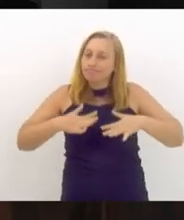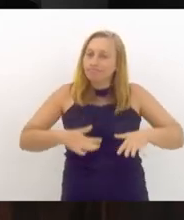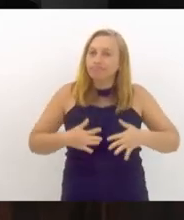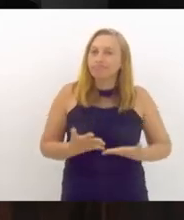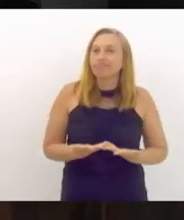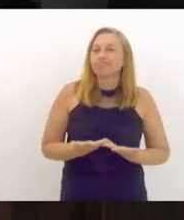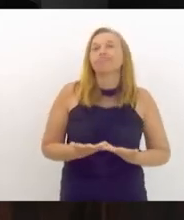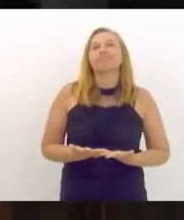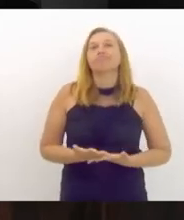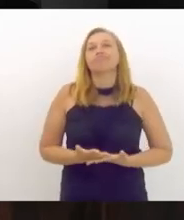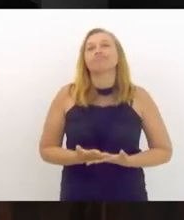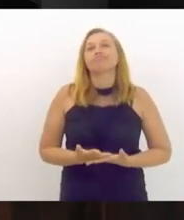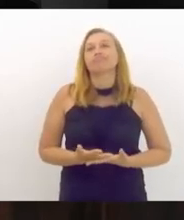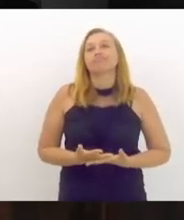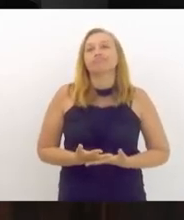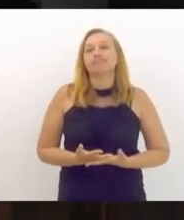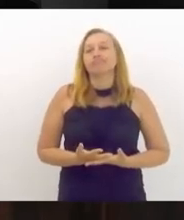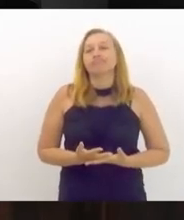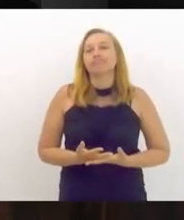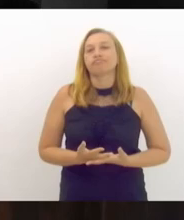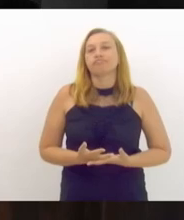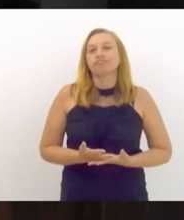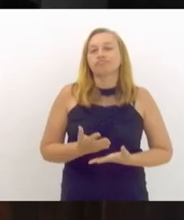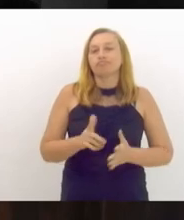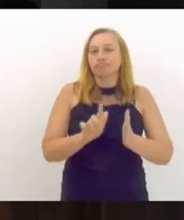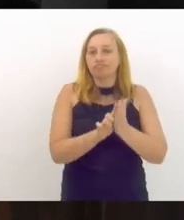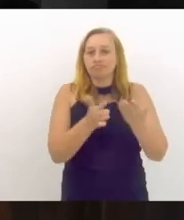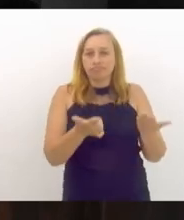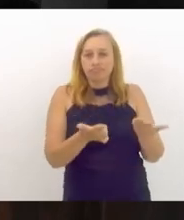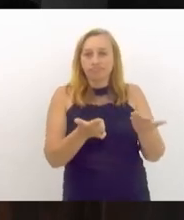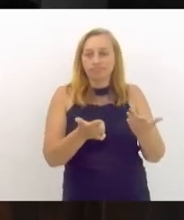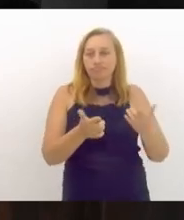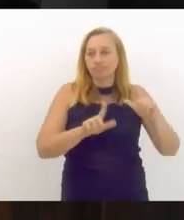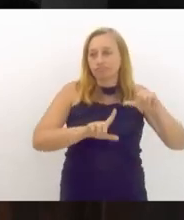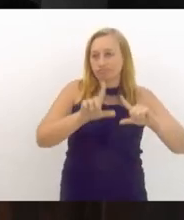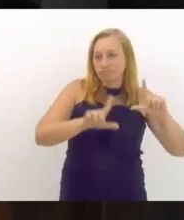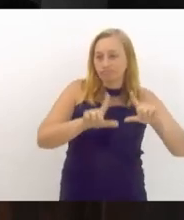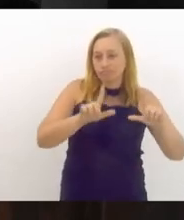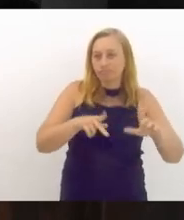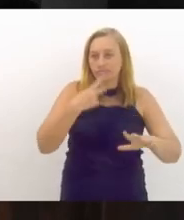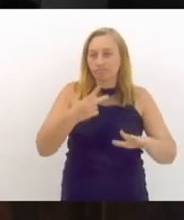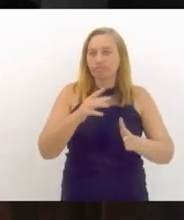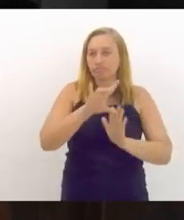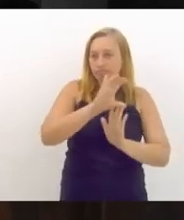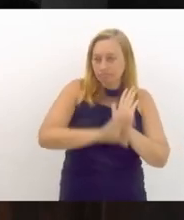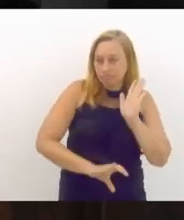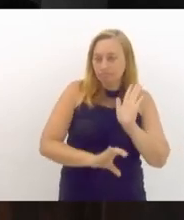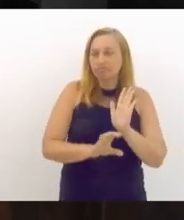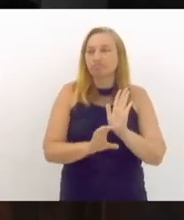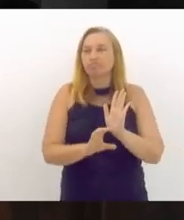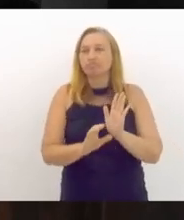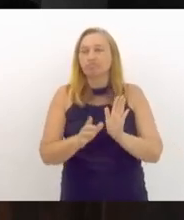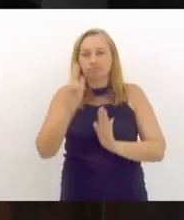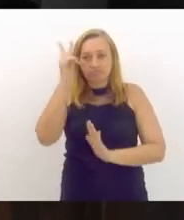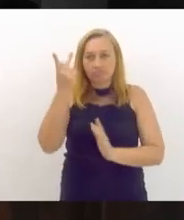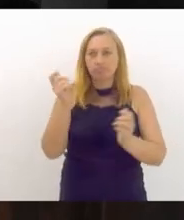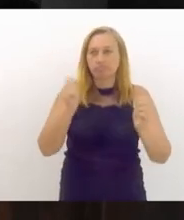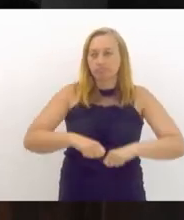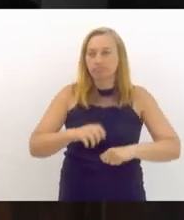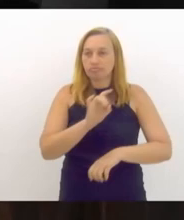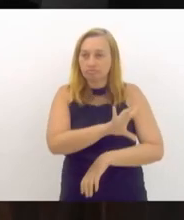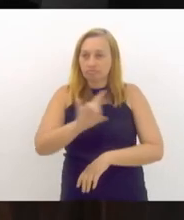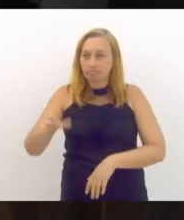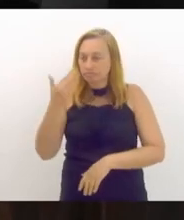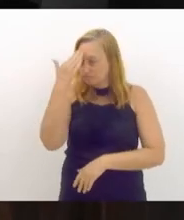não me deixo me emprenhar por aquilo que o jornal ou a televisão fala, e sim pelo currículo, pela história e capacidade de cada um. Muito obrigado